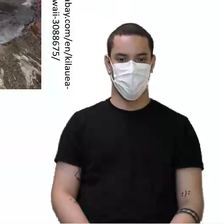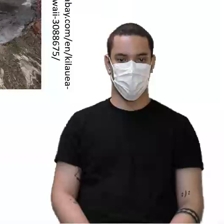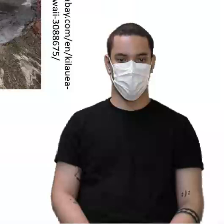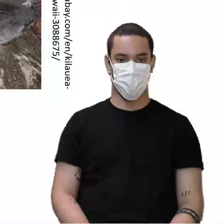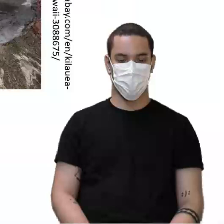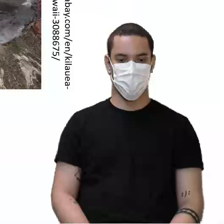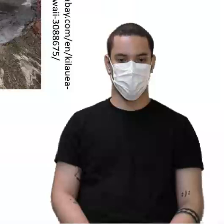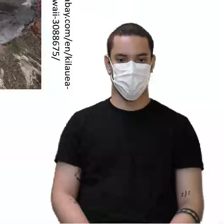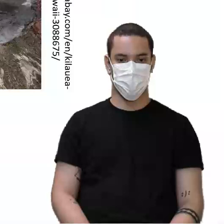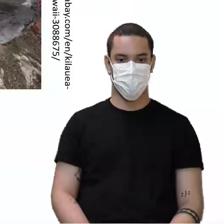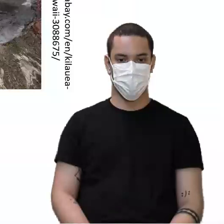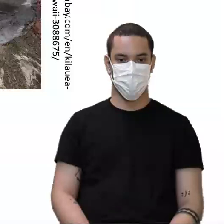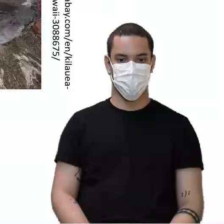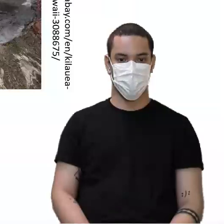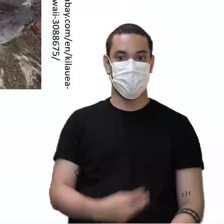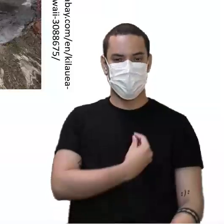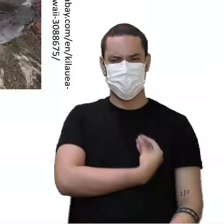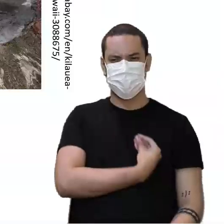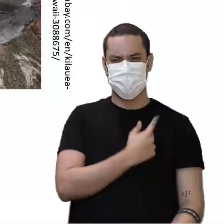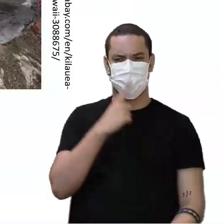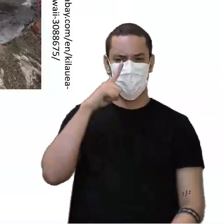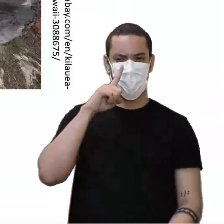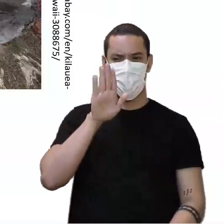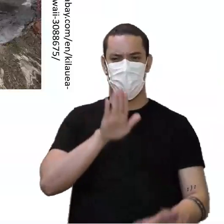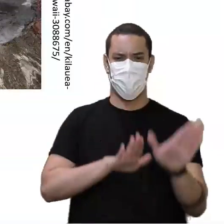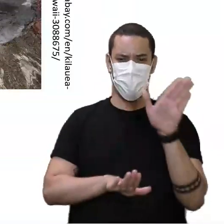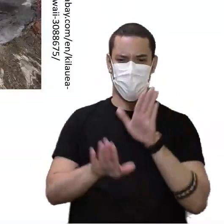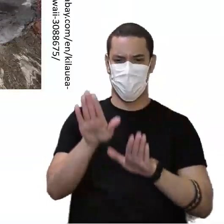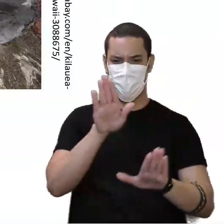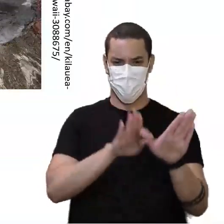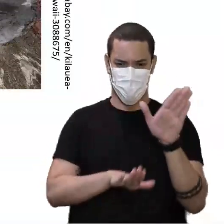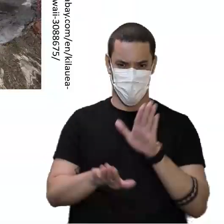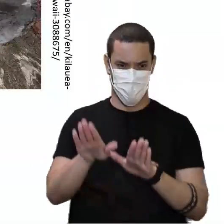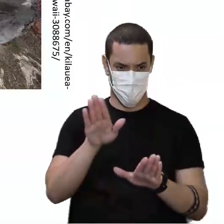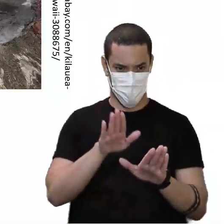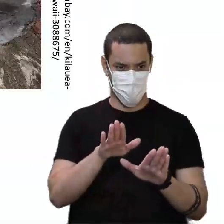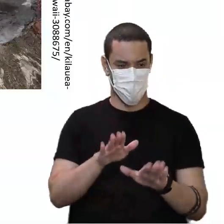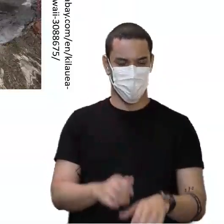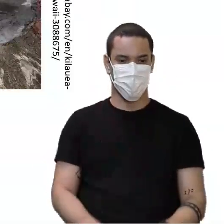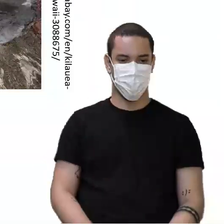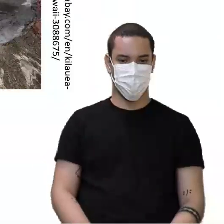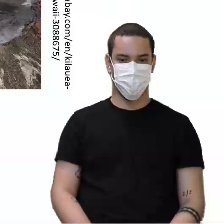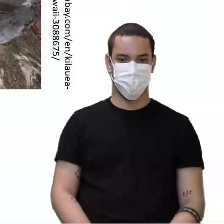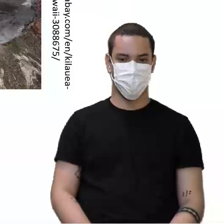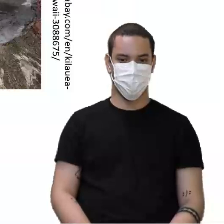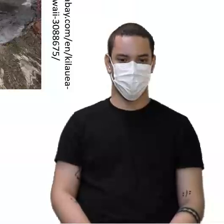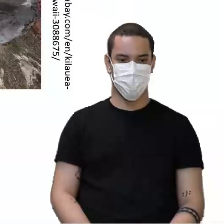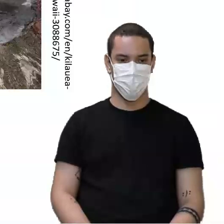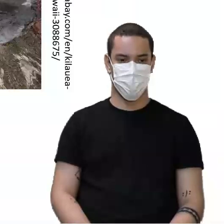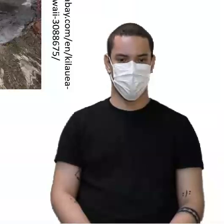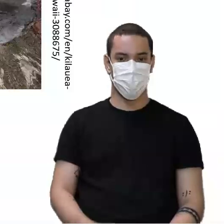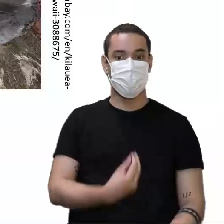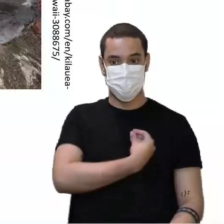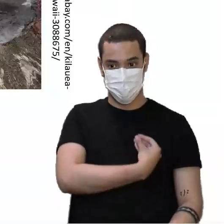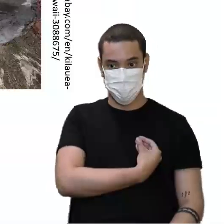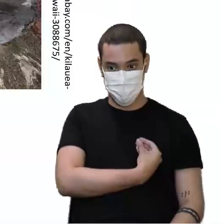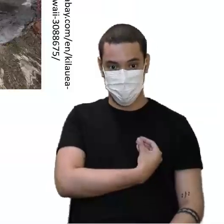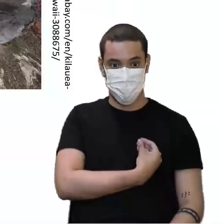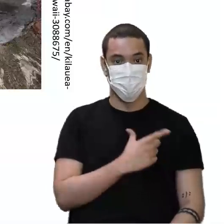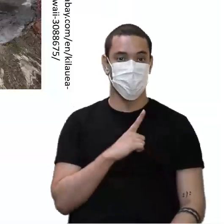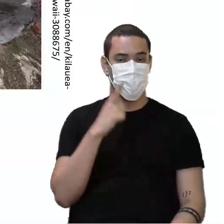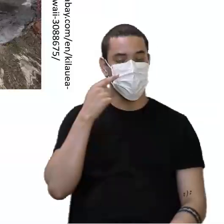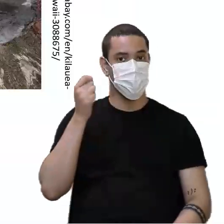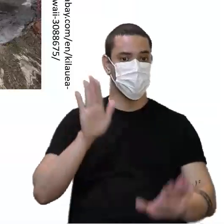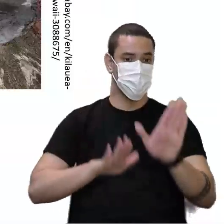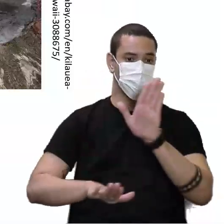dangerous. Estava perigoso. So I had to be very careful. Então eu tive que